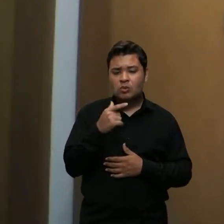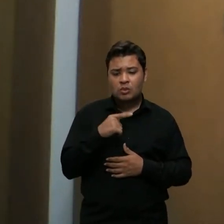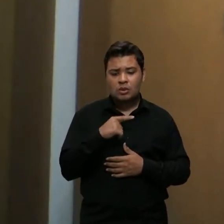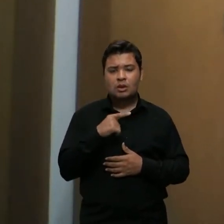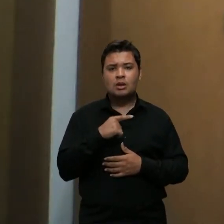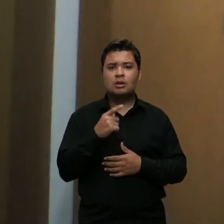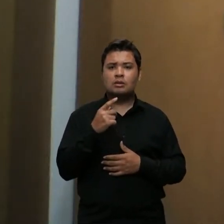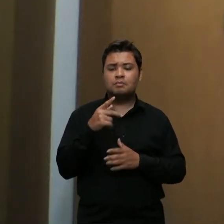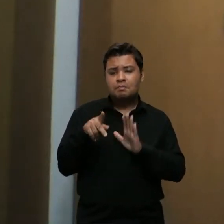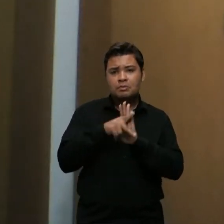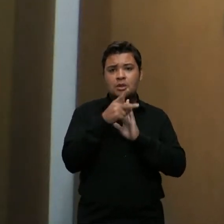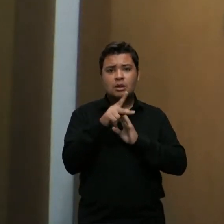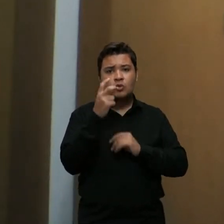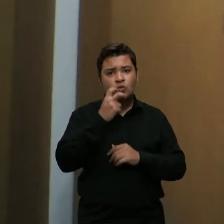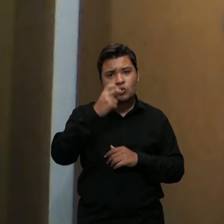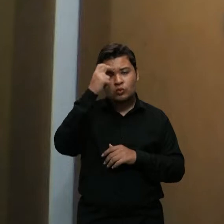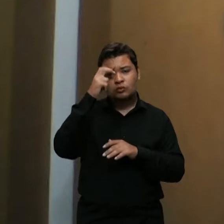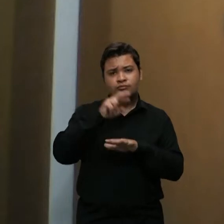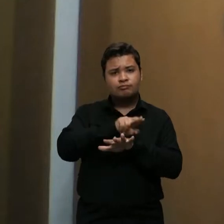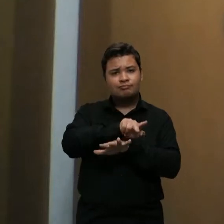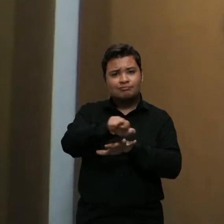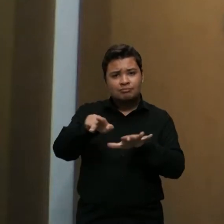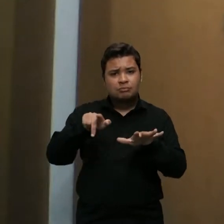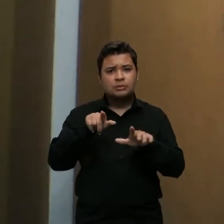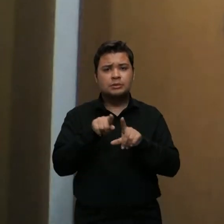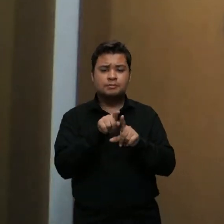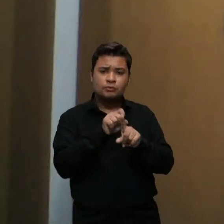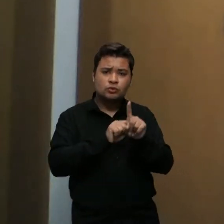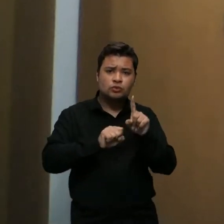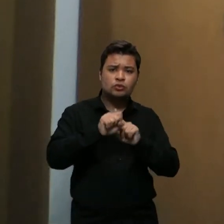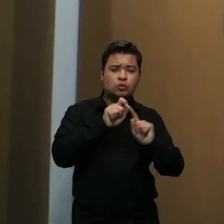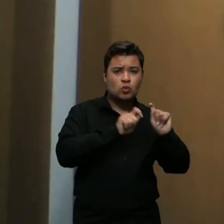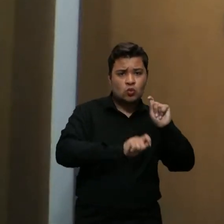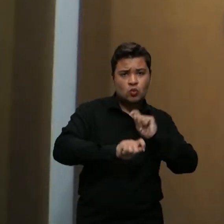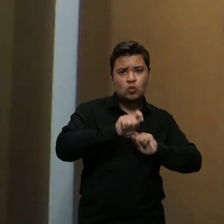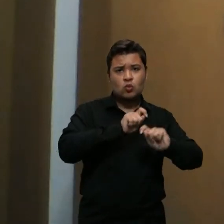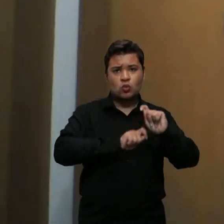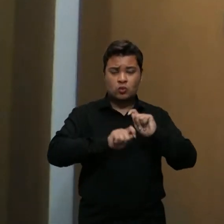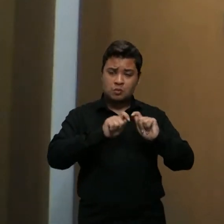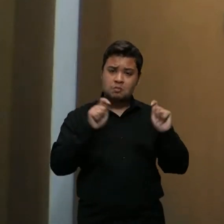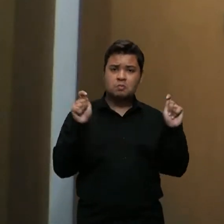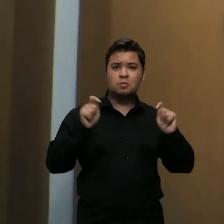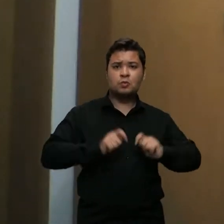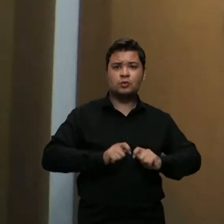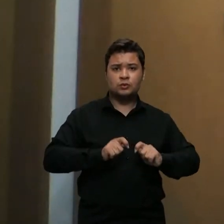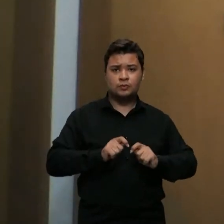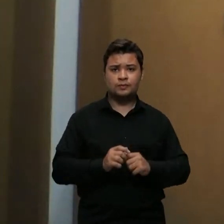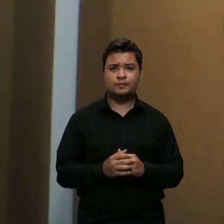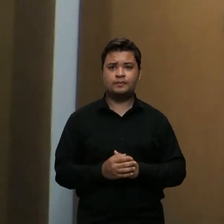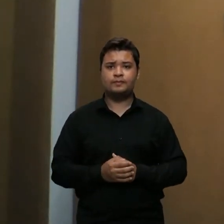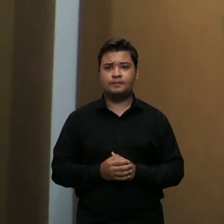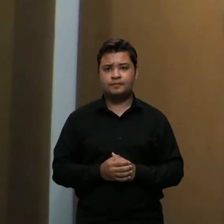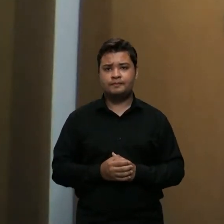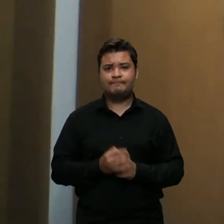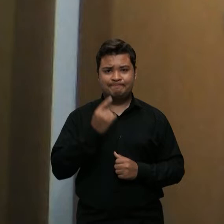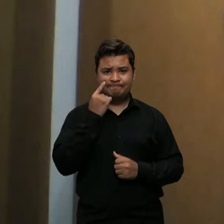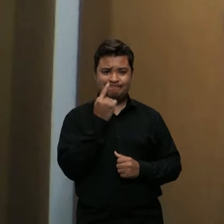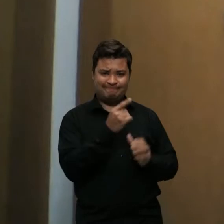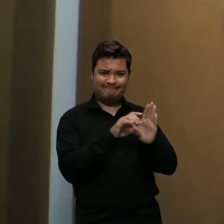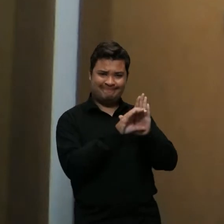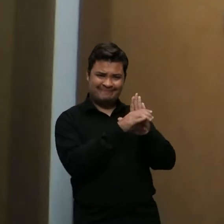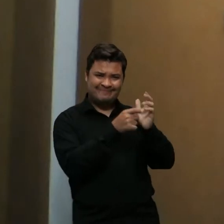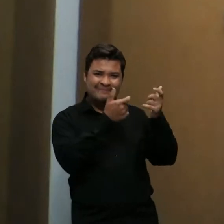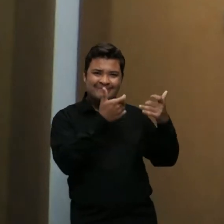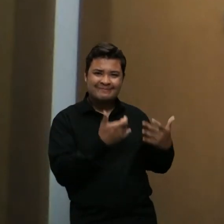diversidade cultural, que seja social, economicamente e culturalmente sustentável. Então, partindo desse conceito, a gente